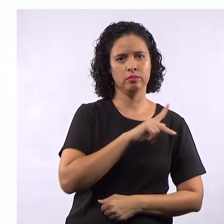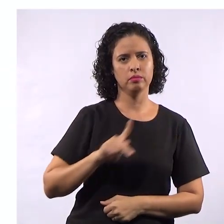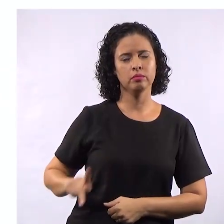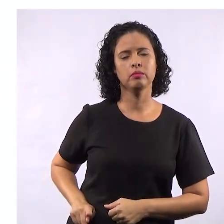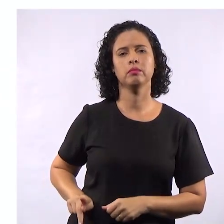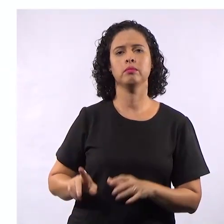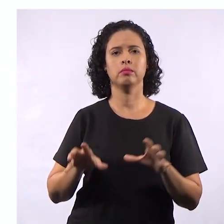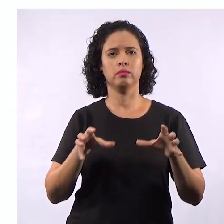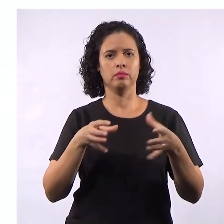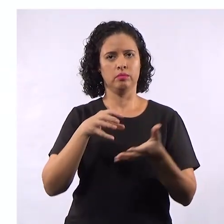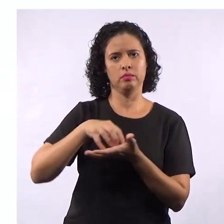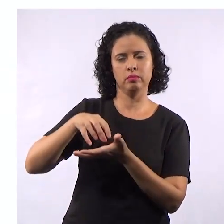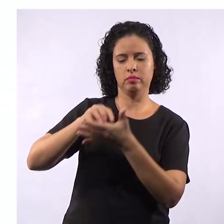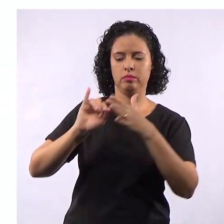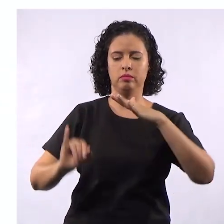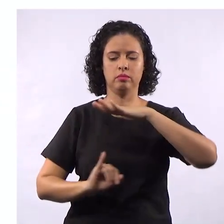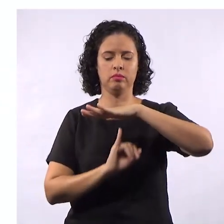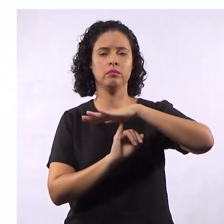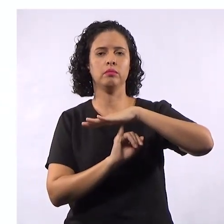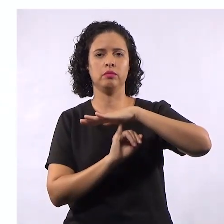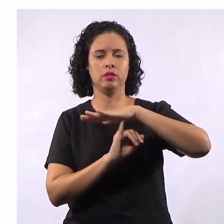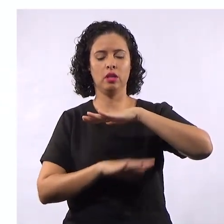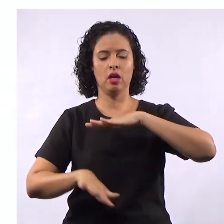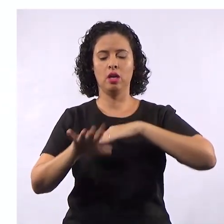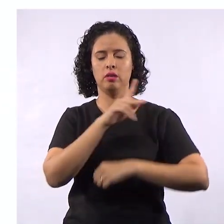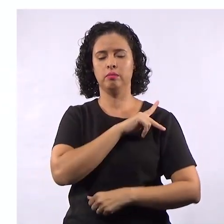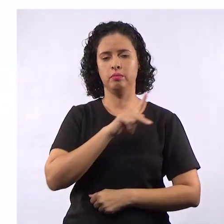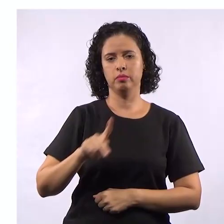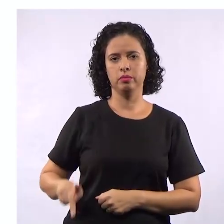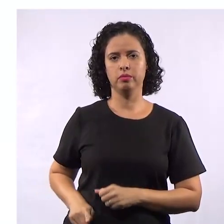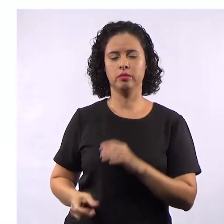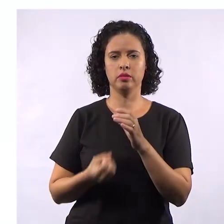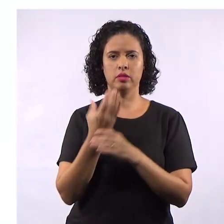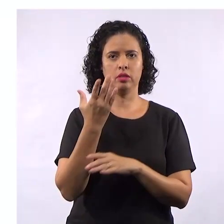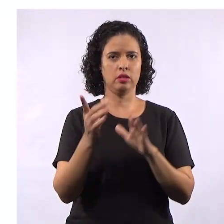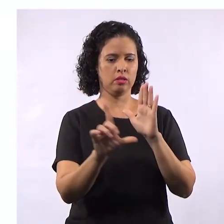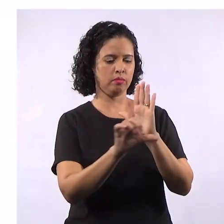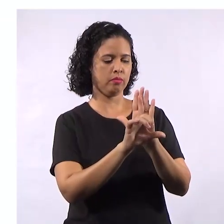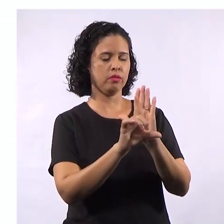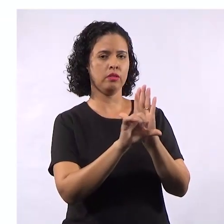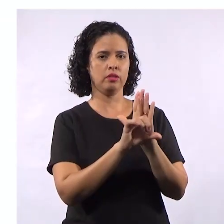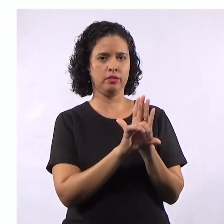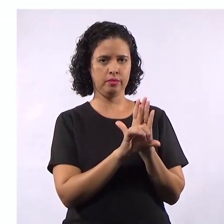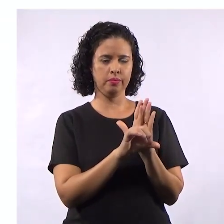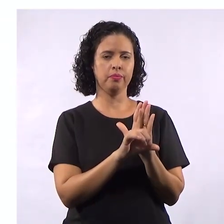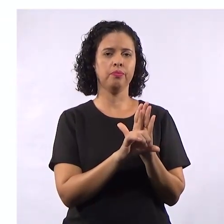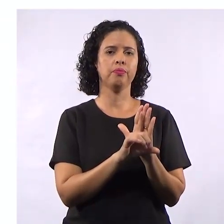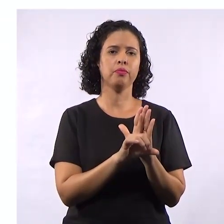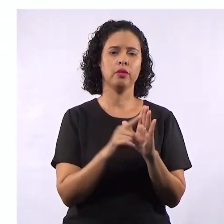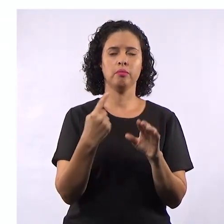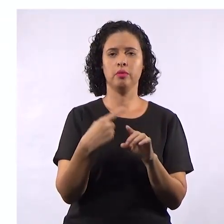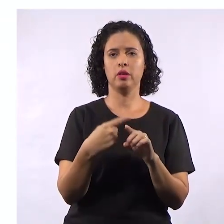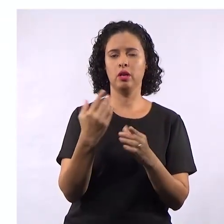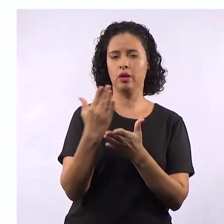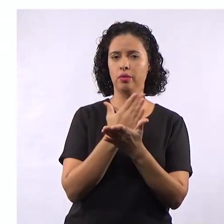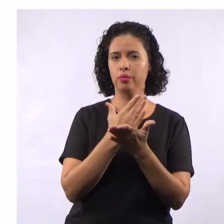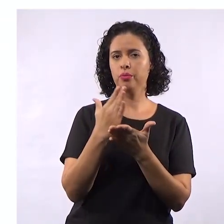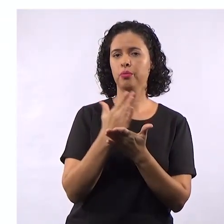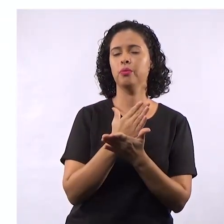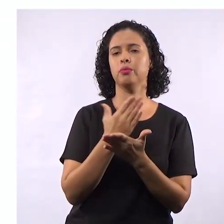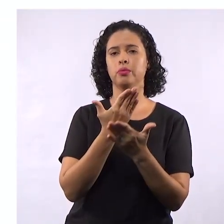obrigações, tem dívidas, tem tudo é chamado de espólio, tá? Da pessoa que faleceu, para poder fazer o inventário,